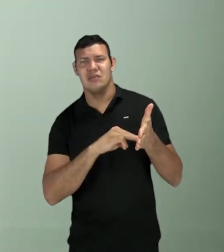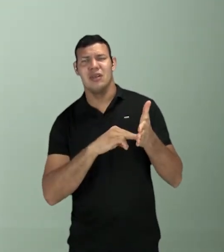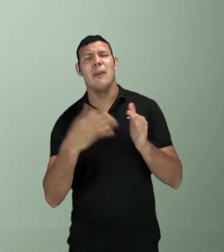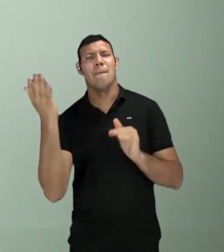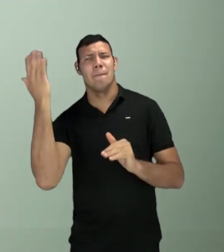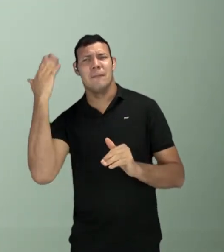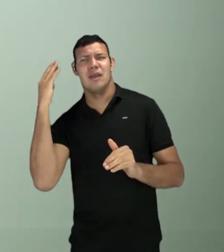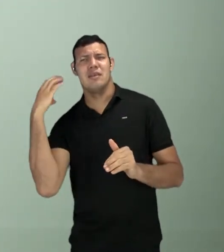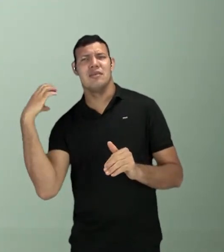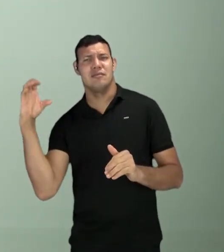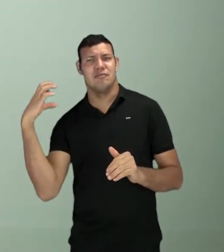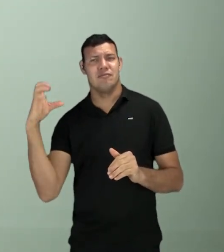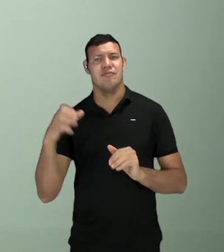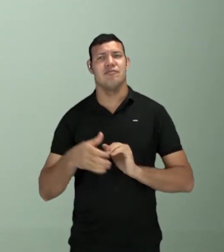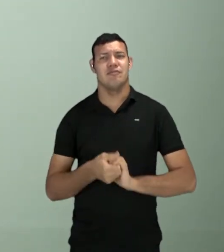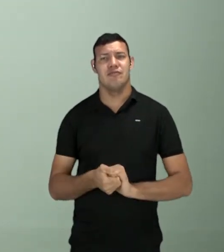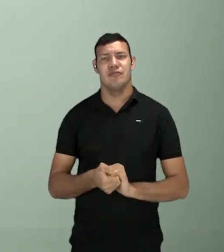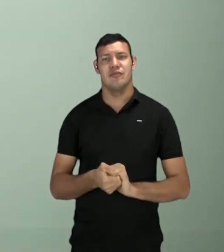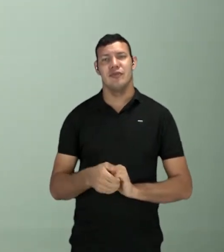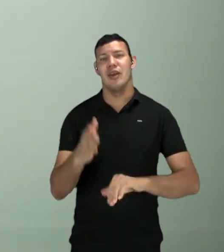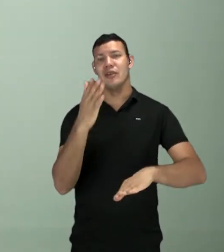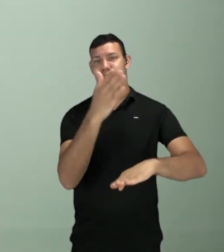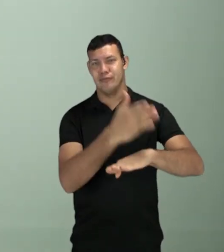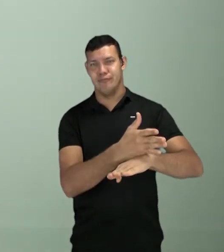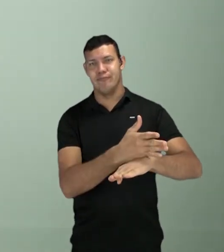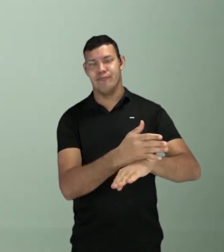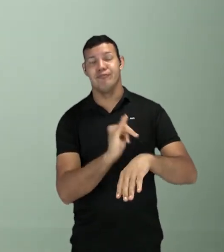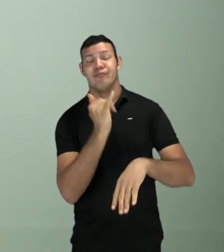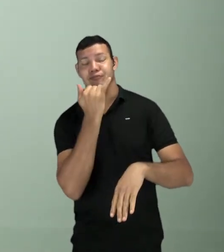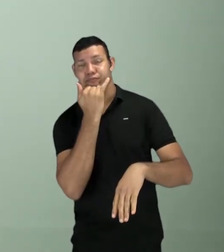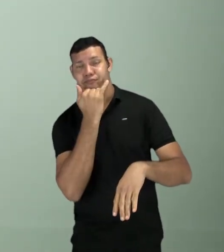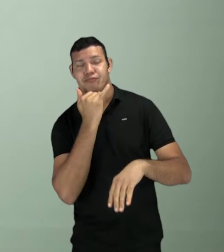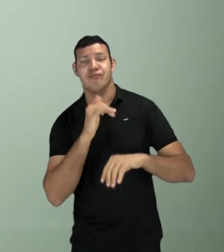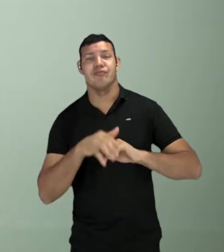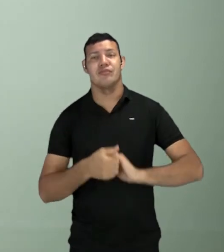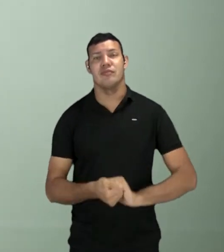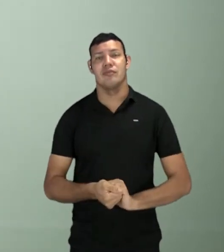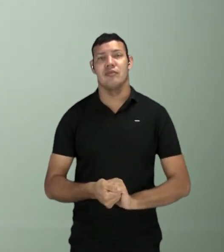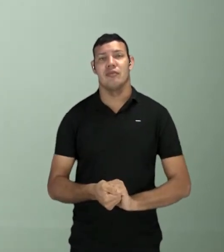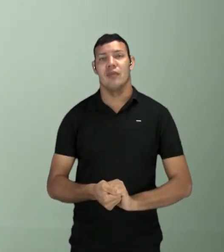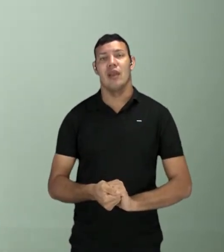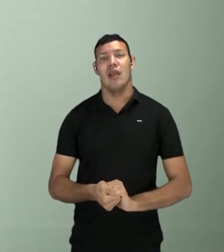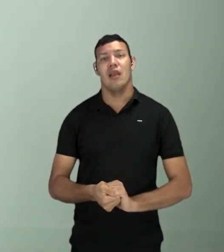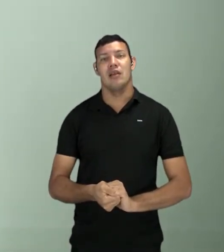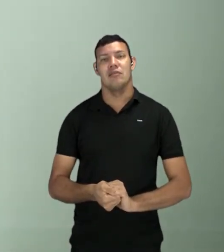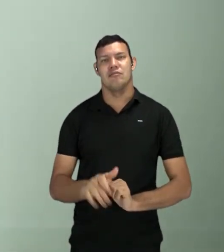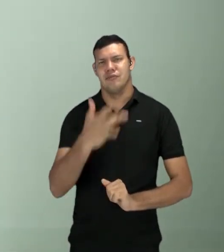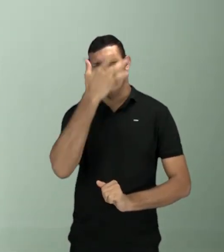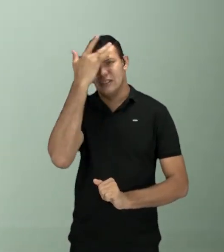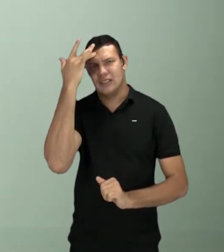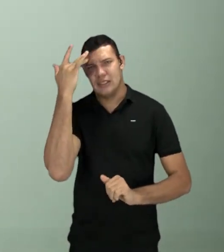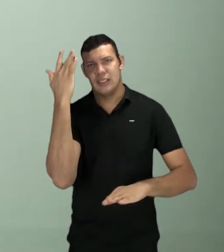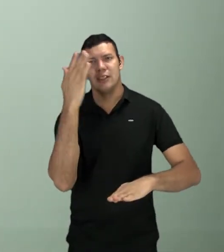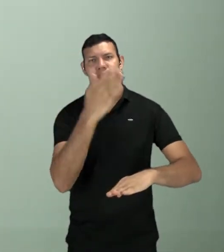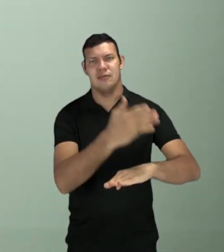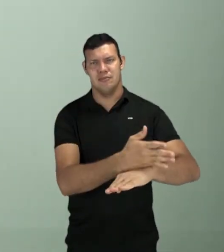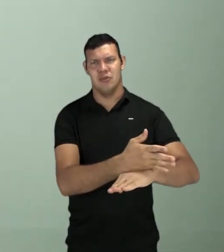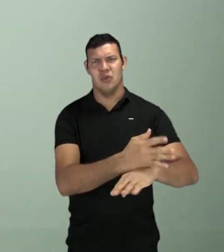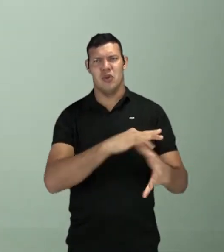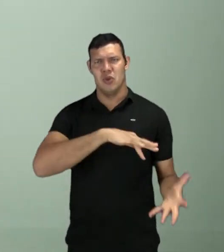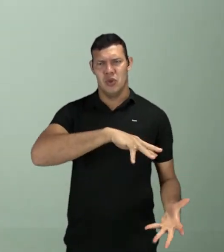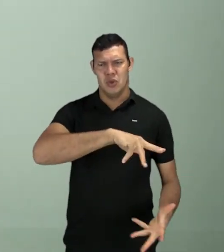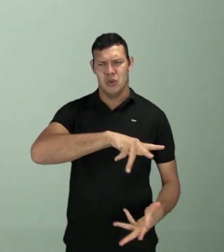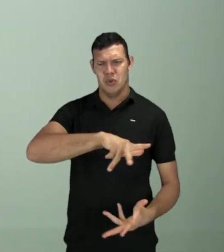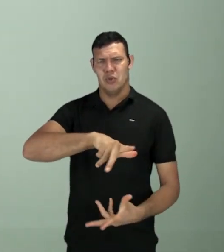ciência, aliás, o moderno. Na visão dos modernos, quando a gente viu na aula passada, o mundo era uma